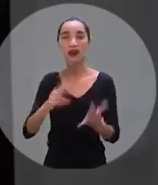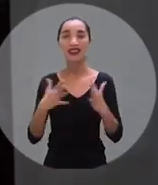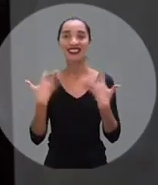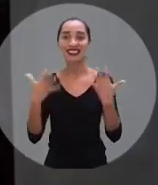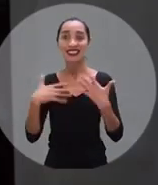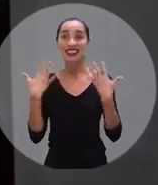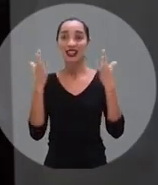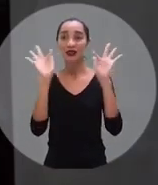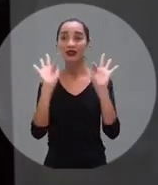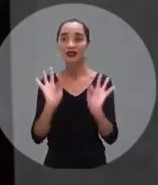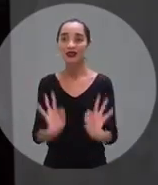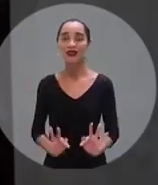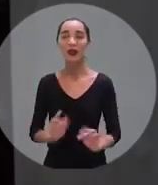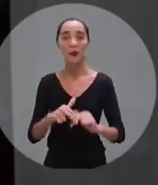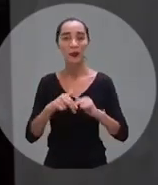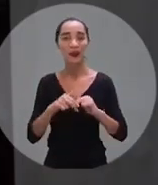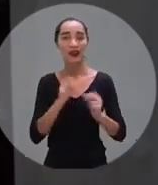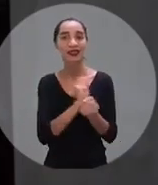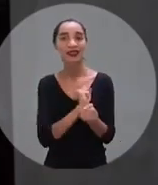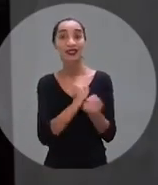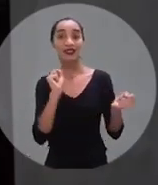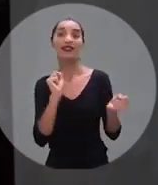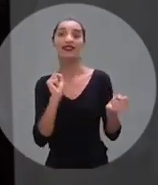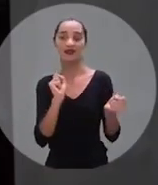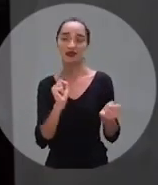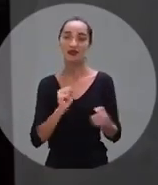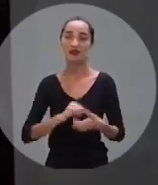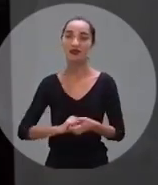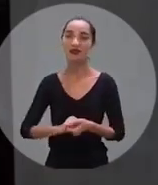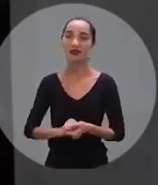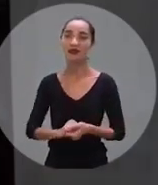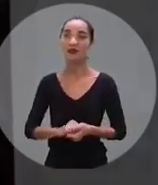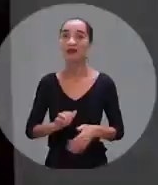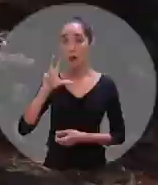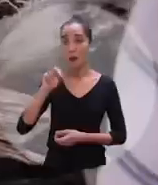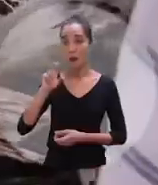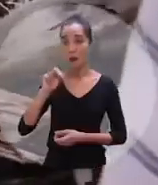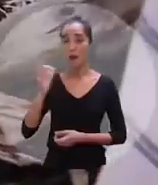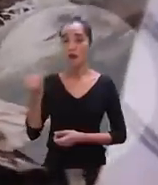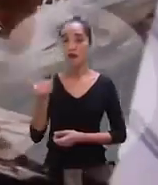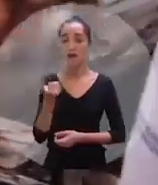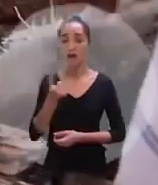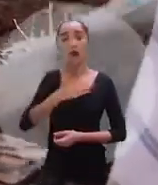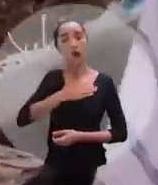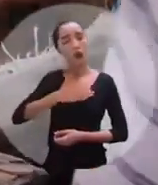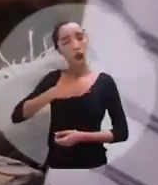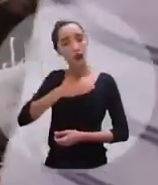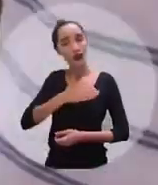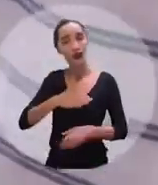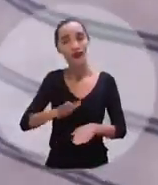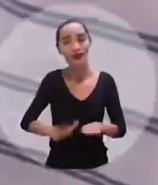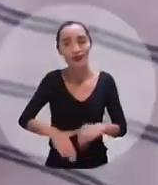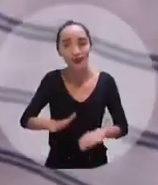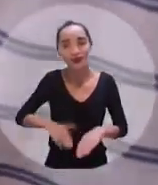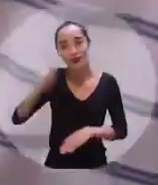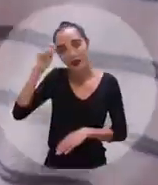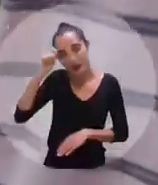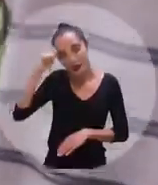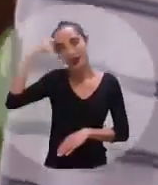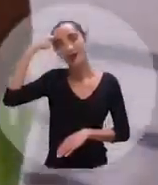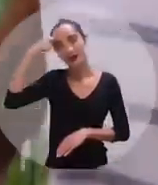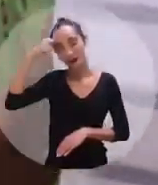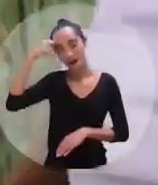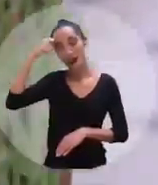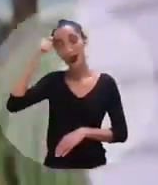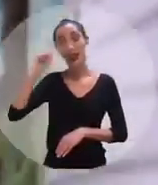baiando de alegre, que foi libertada do cativeiro, né? E meu avô falava que gostava